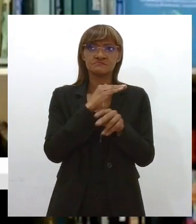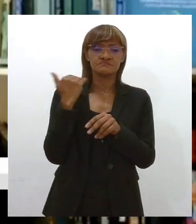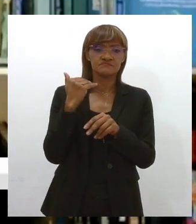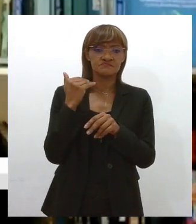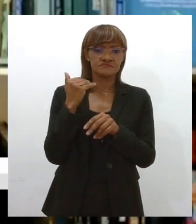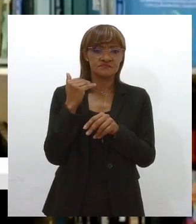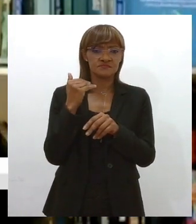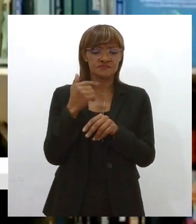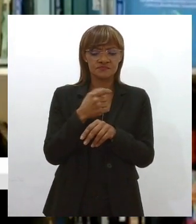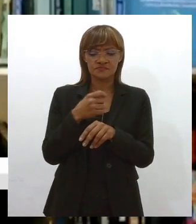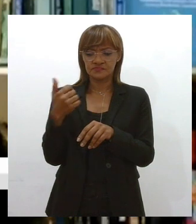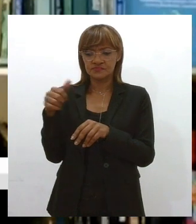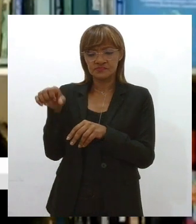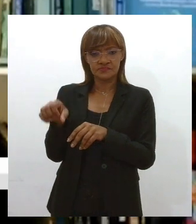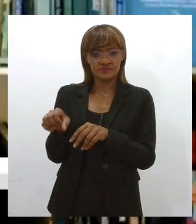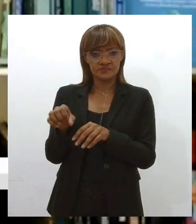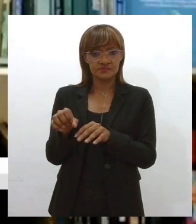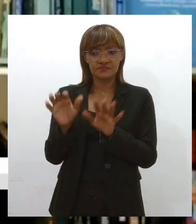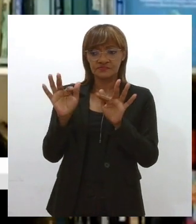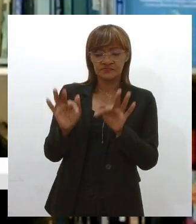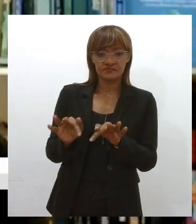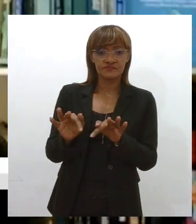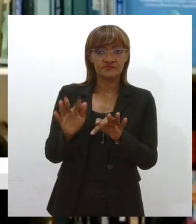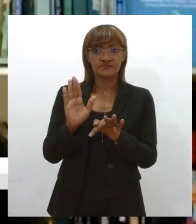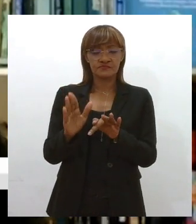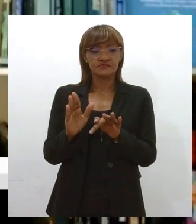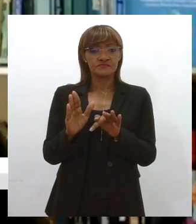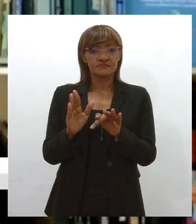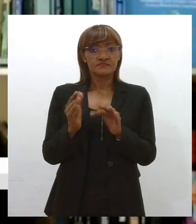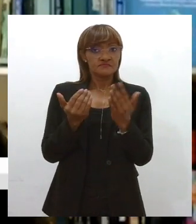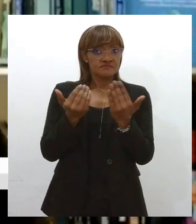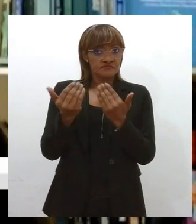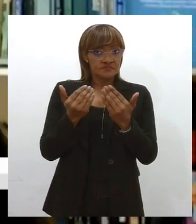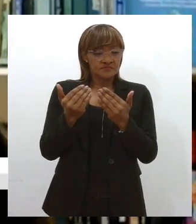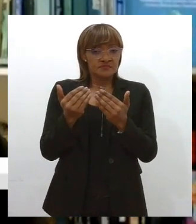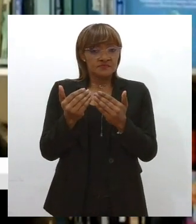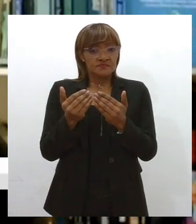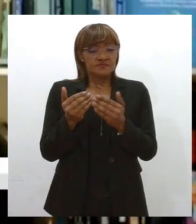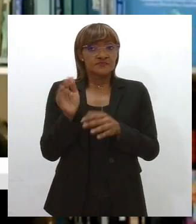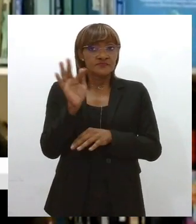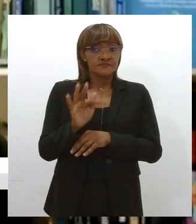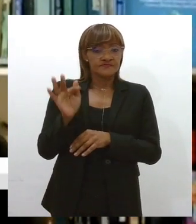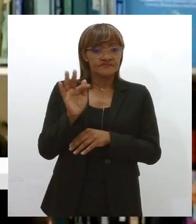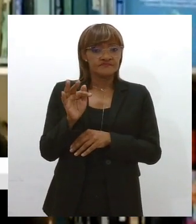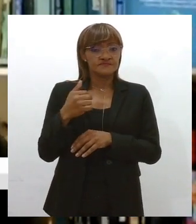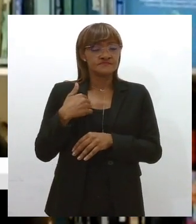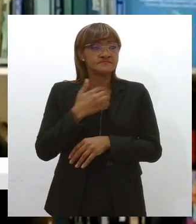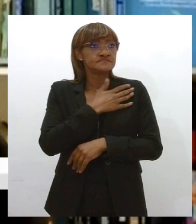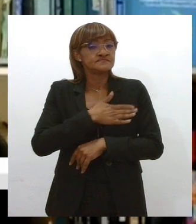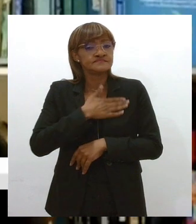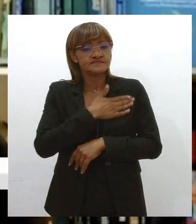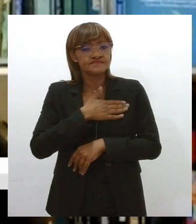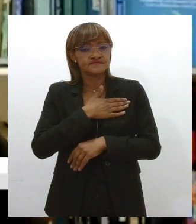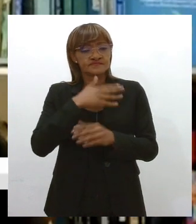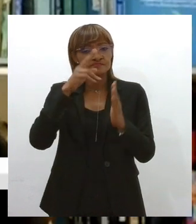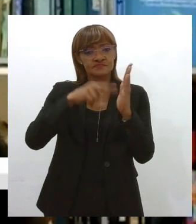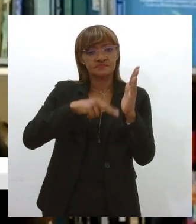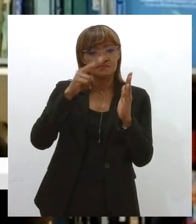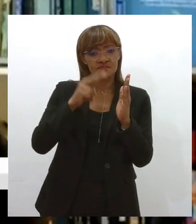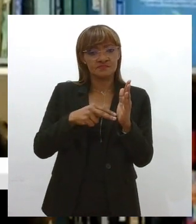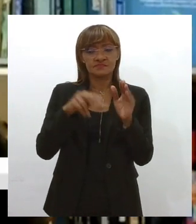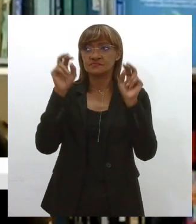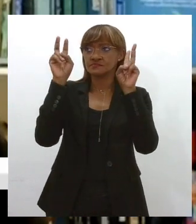da faculdade de psicologia. É um tema que sempre me atraiu. Eu gostava de ler autores que falavam sobre o